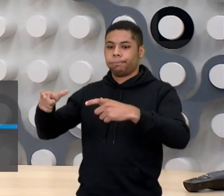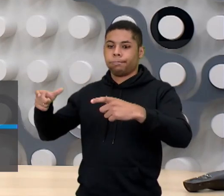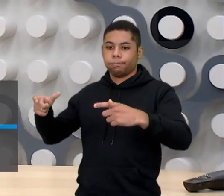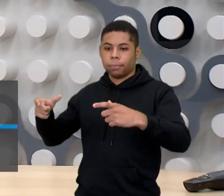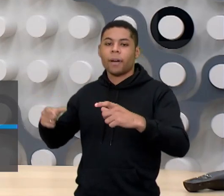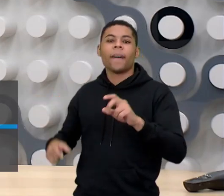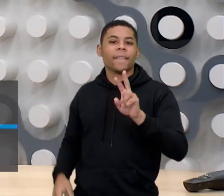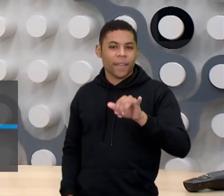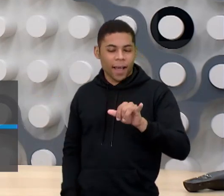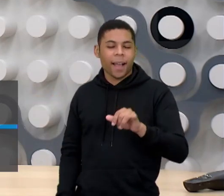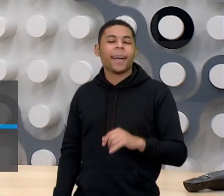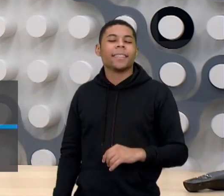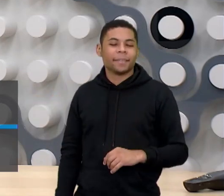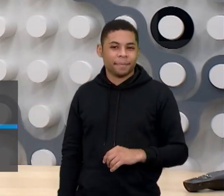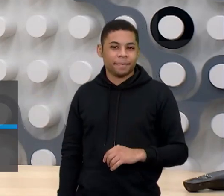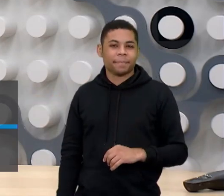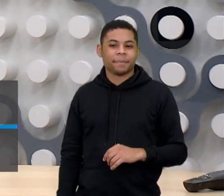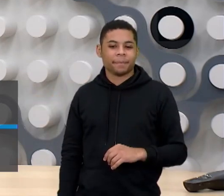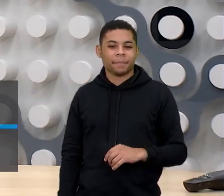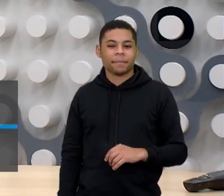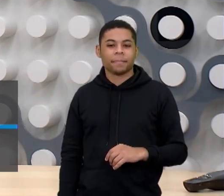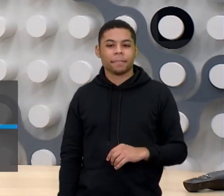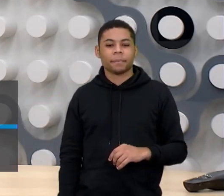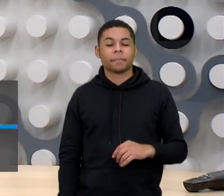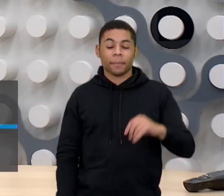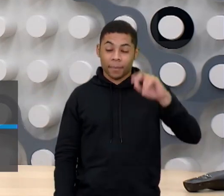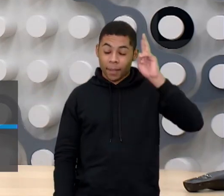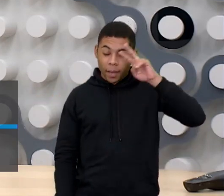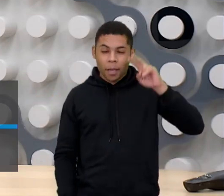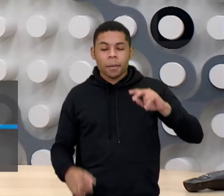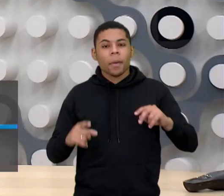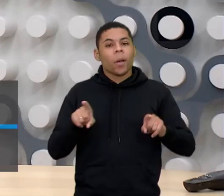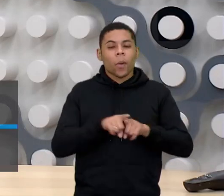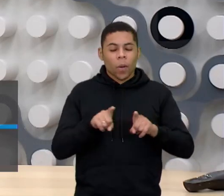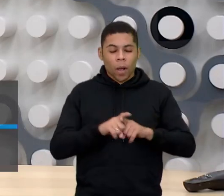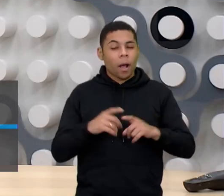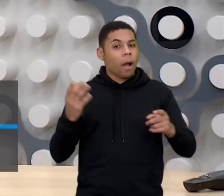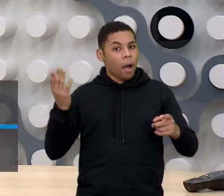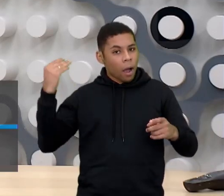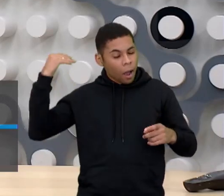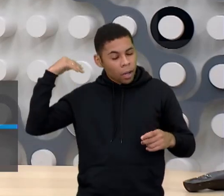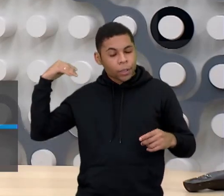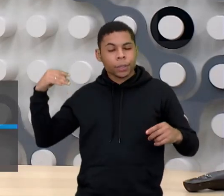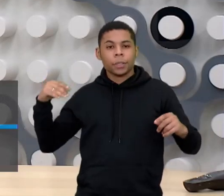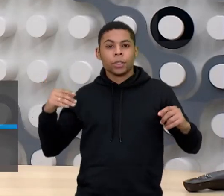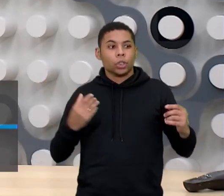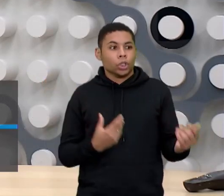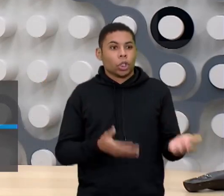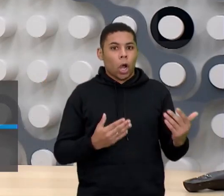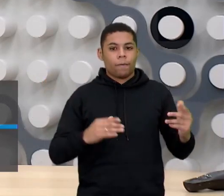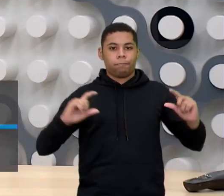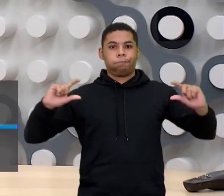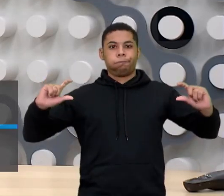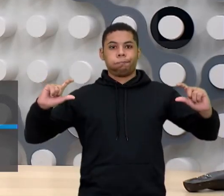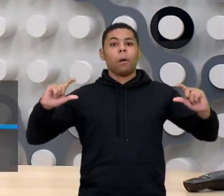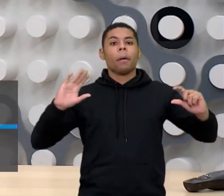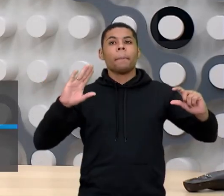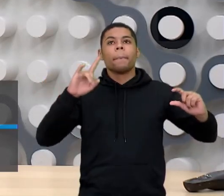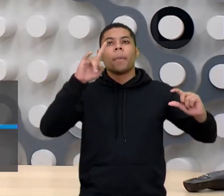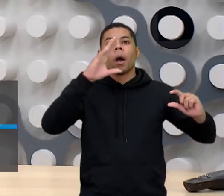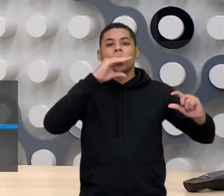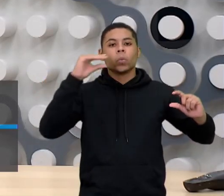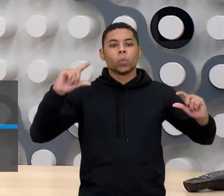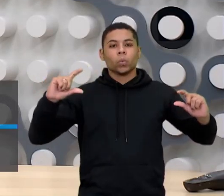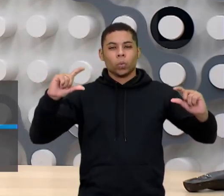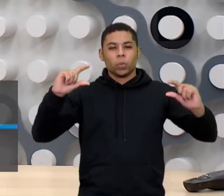aí da pirâmide, ou seja, ela vai se afinando na base e também no meio, né, e se alargando no topo, como a gente, por